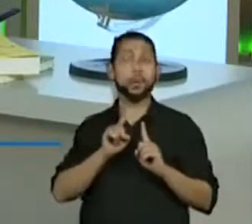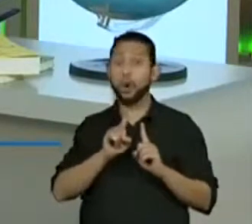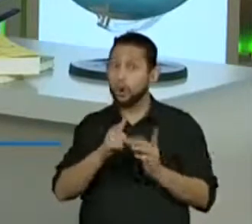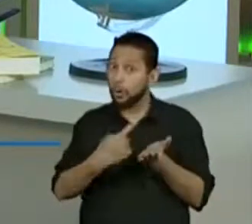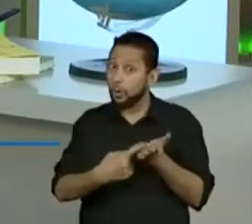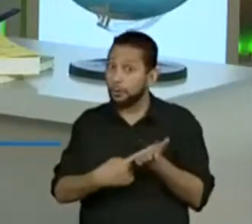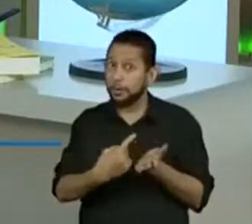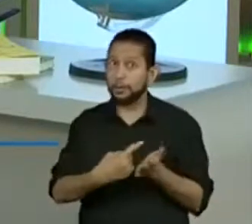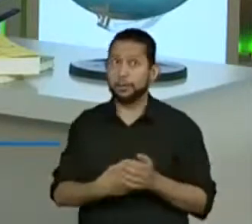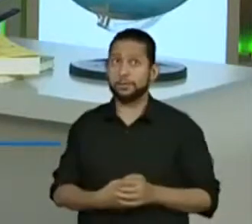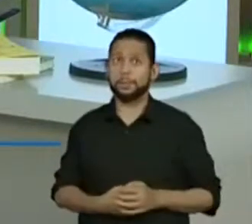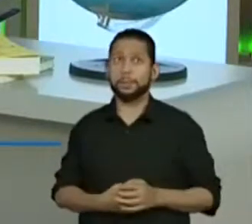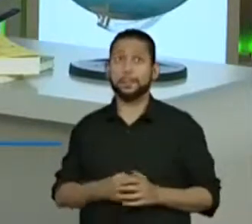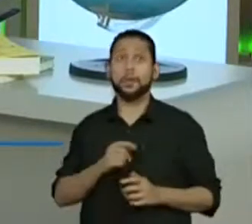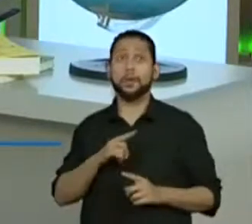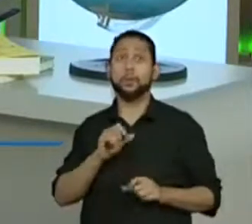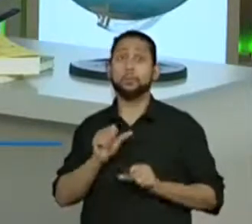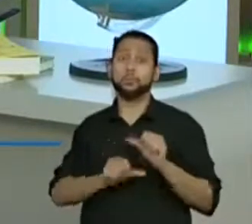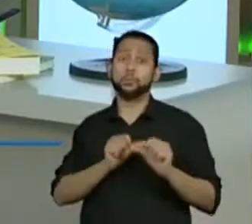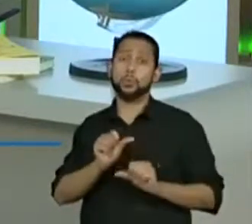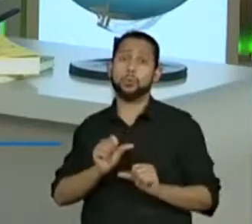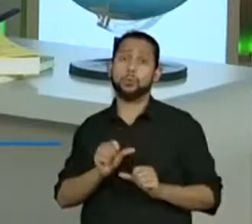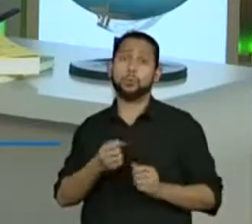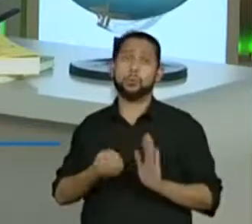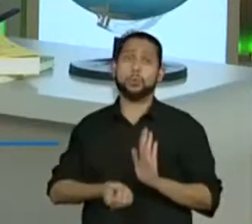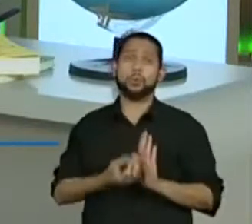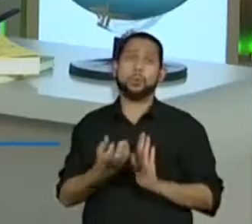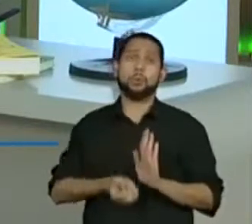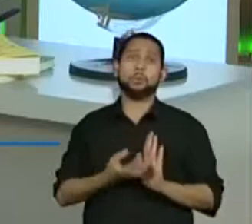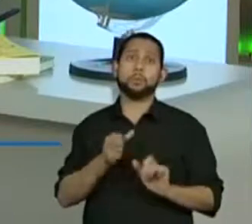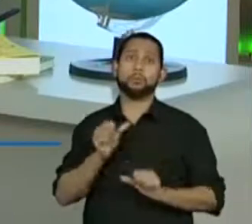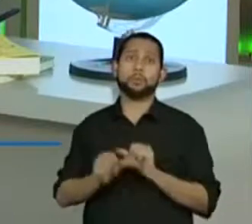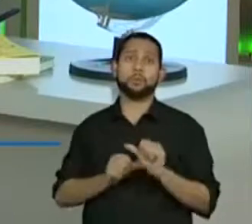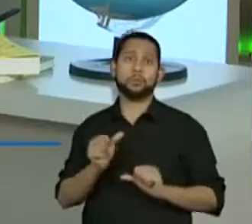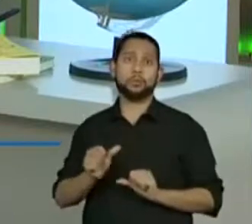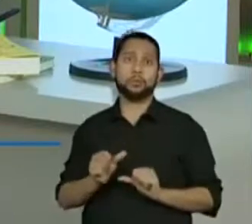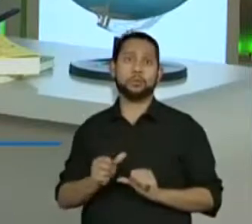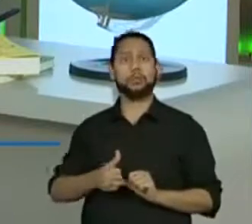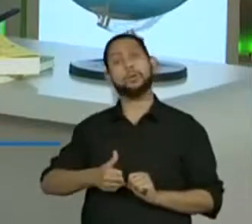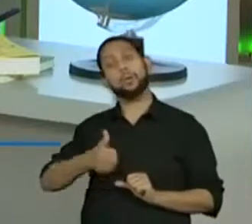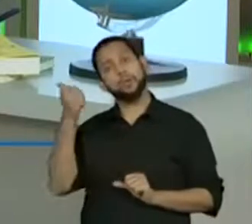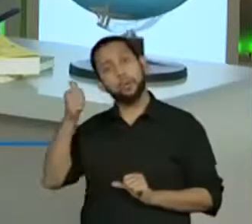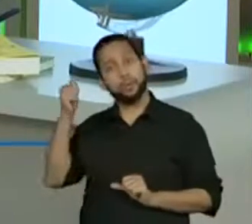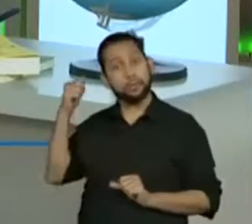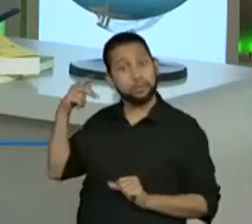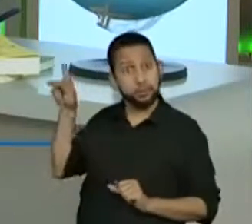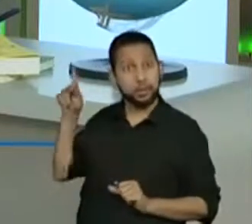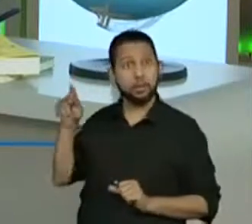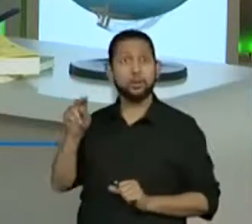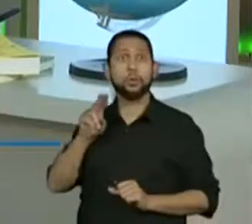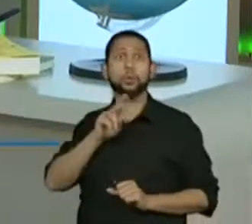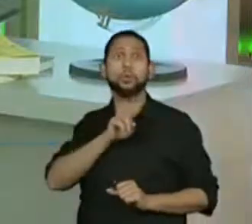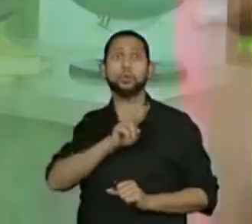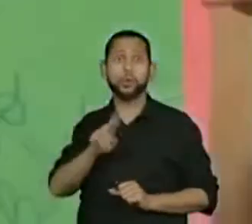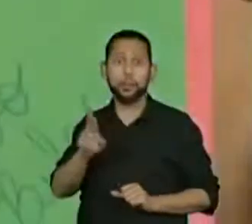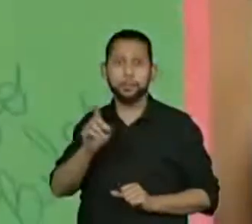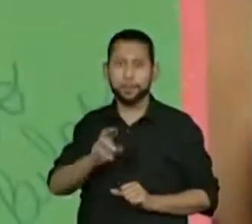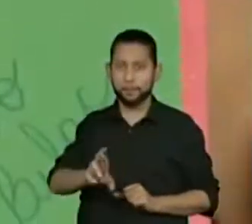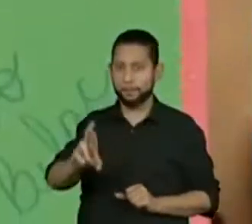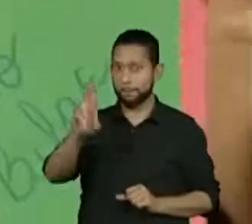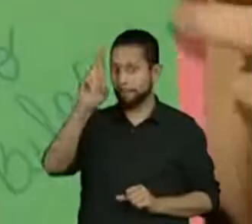eu mudei o poema Oi e o poema de Olavo Bilac chama-se